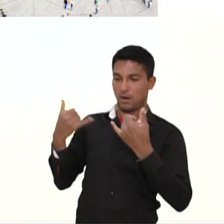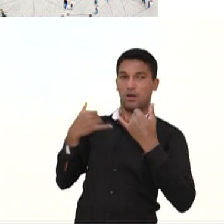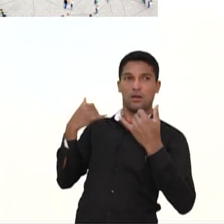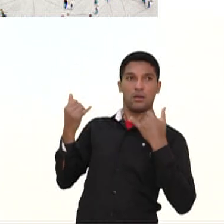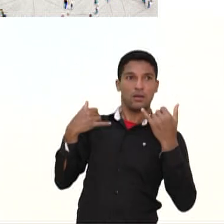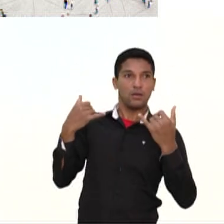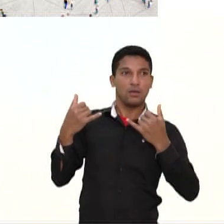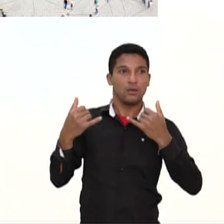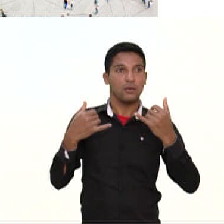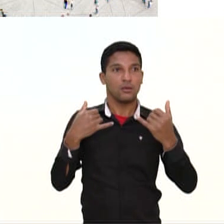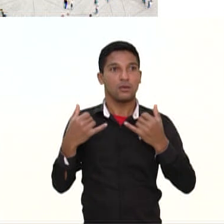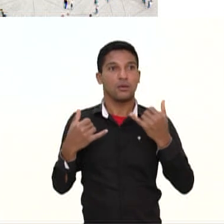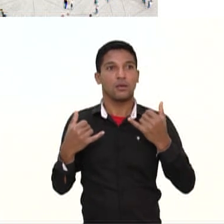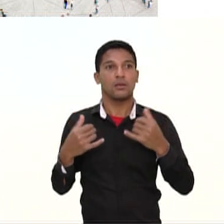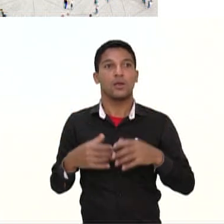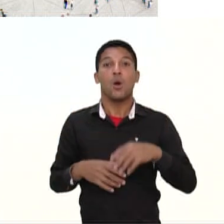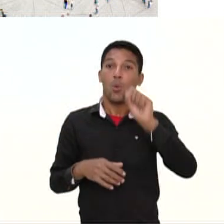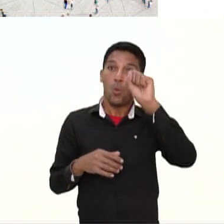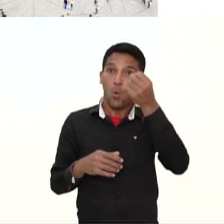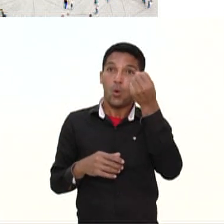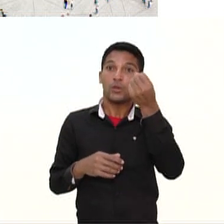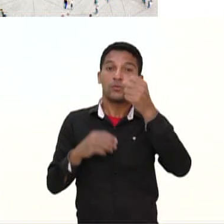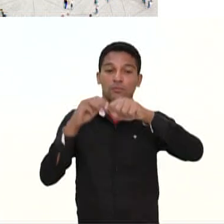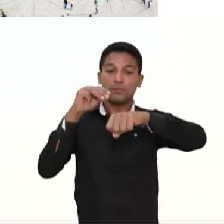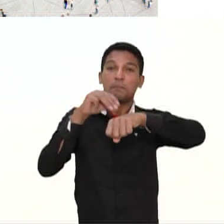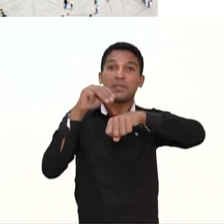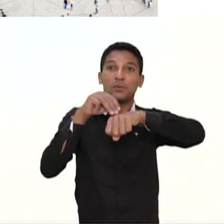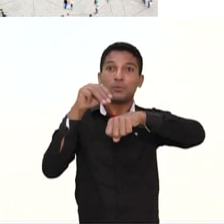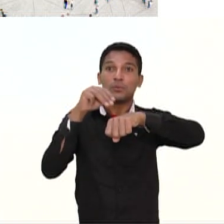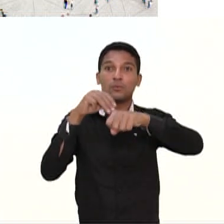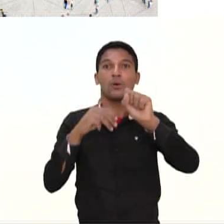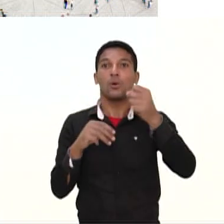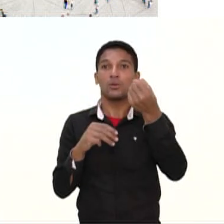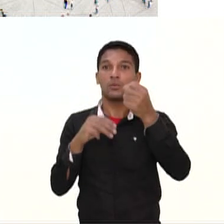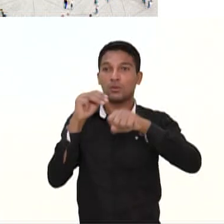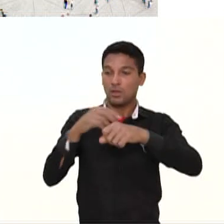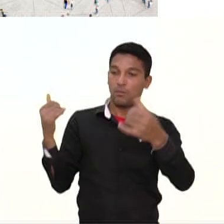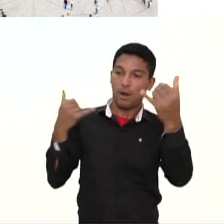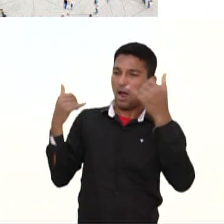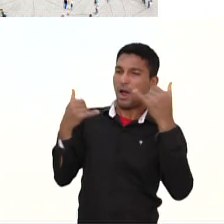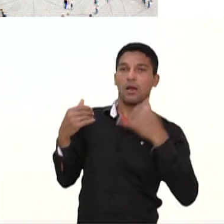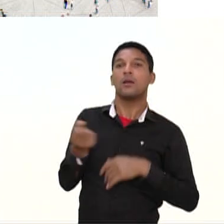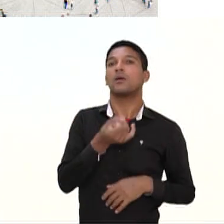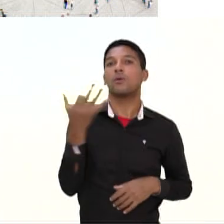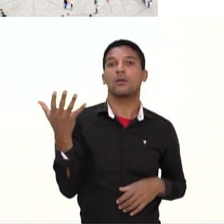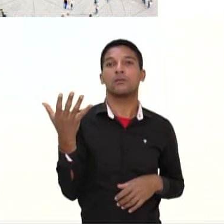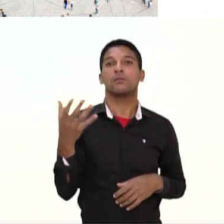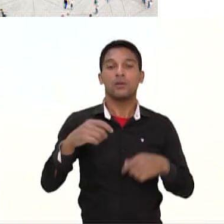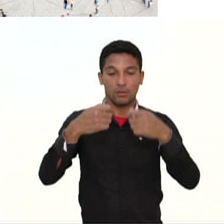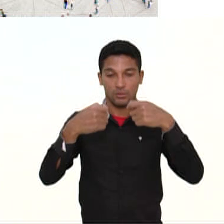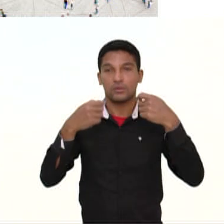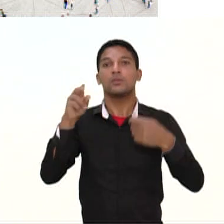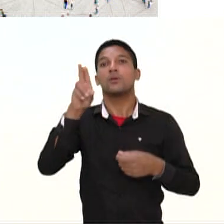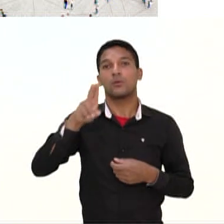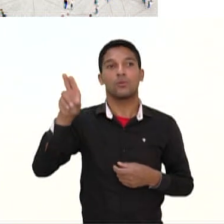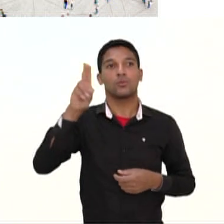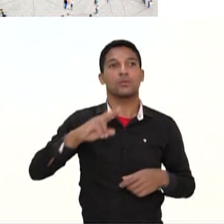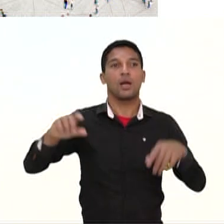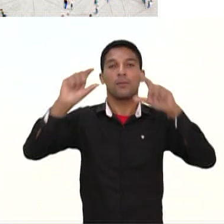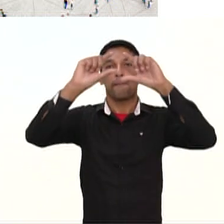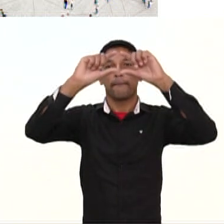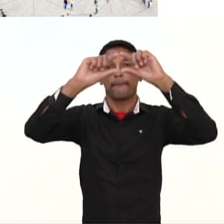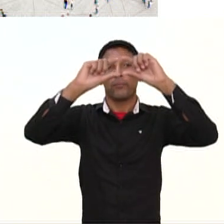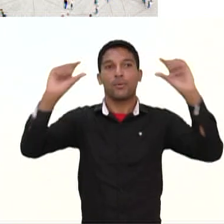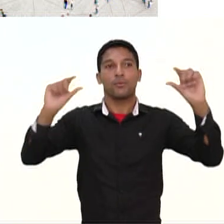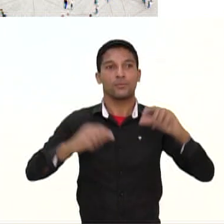Bom, professor, você disse lá que a lei de formação da função quadrática é y igual a ax quadrado mais bx mais c. Não tinha